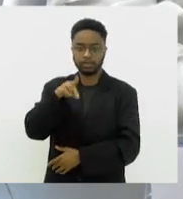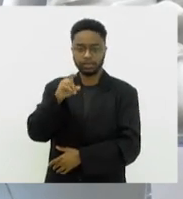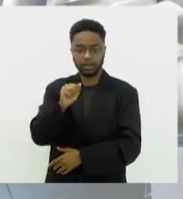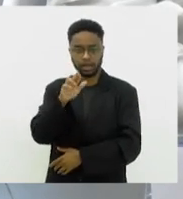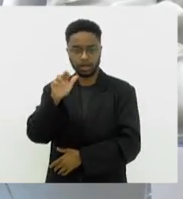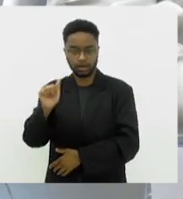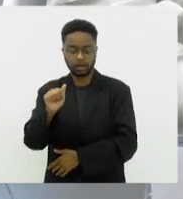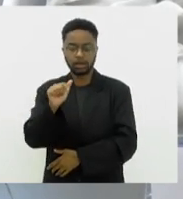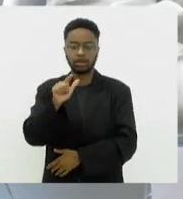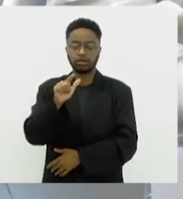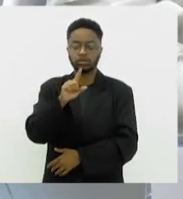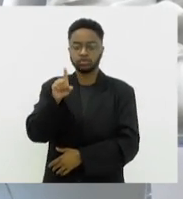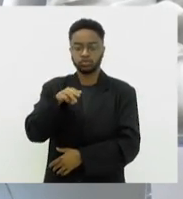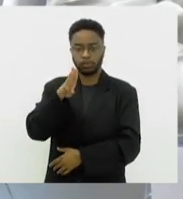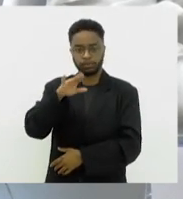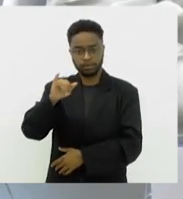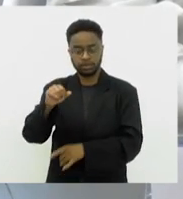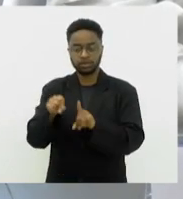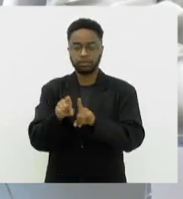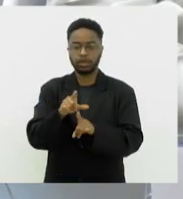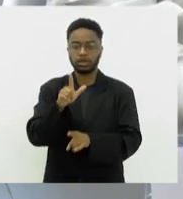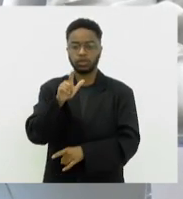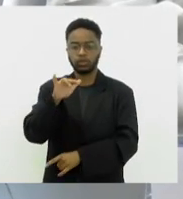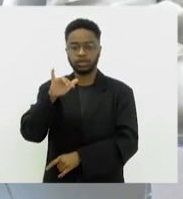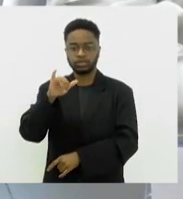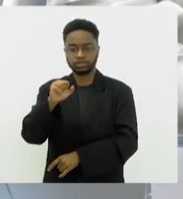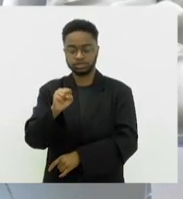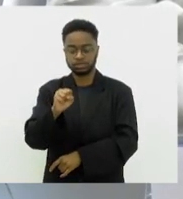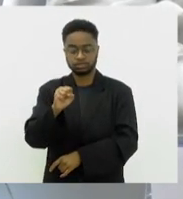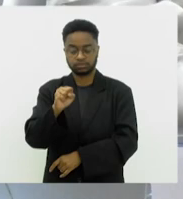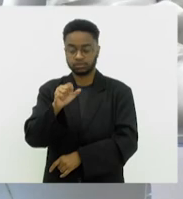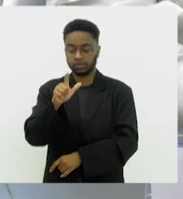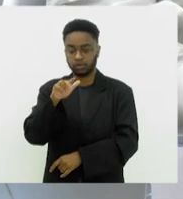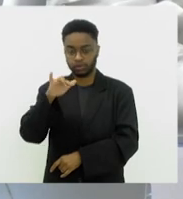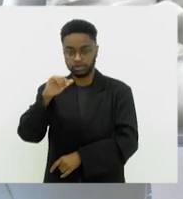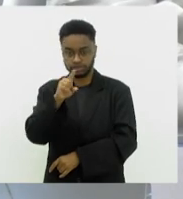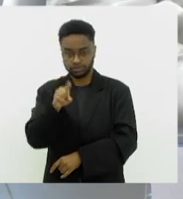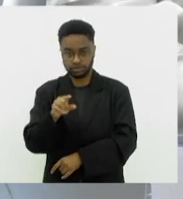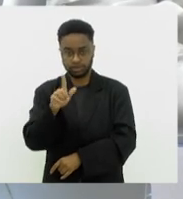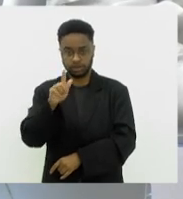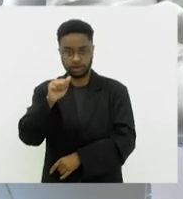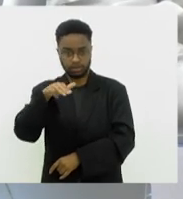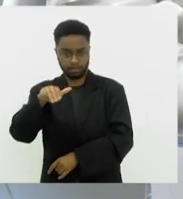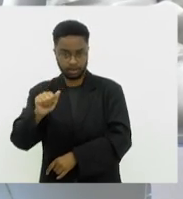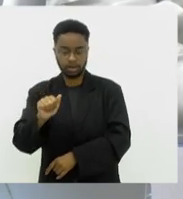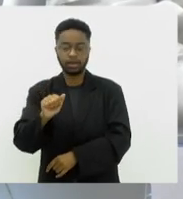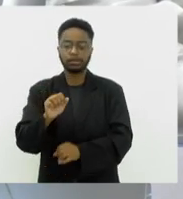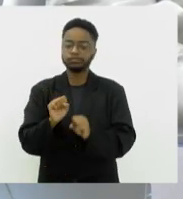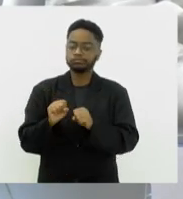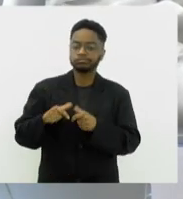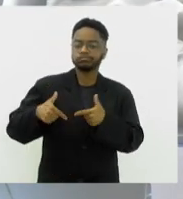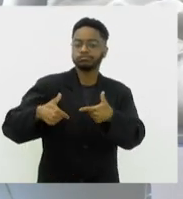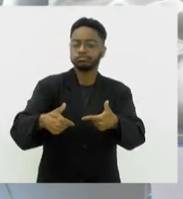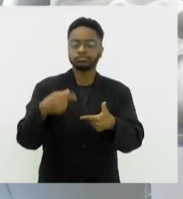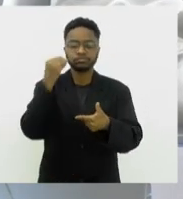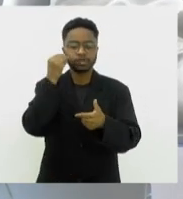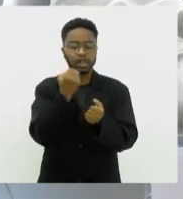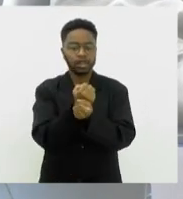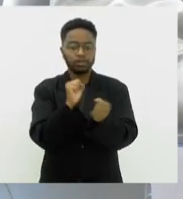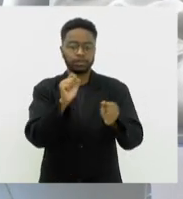Palmares Luiz Gam são exemplos de protagonistas na luta pela libertação portanto se fazemos um esforço